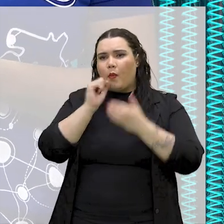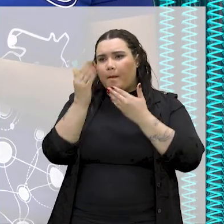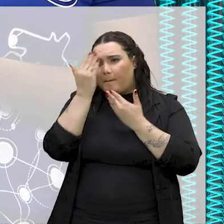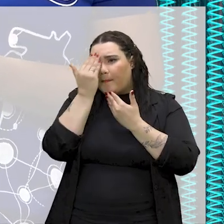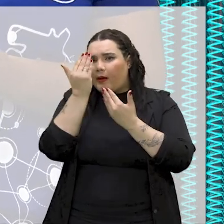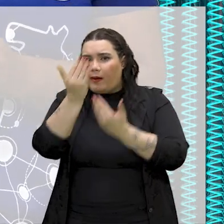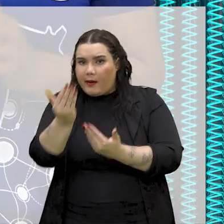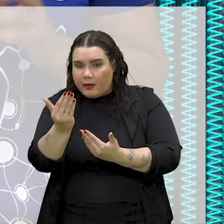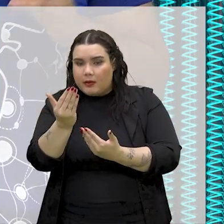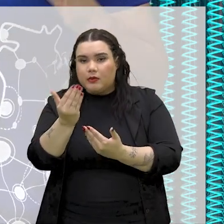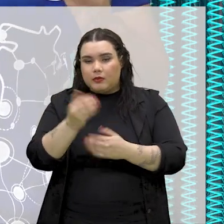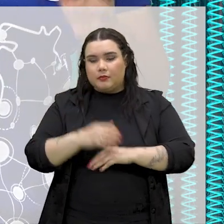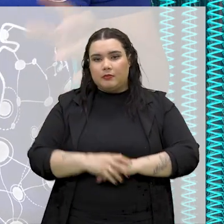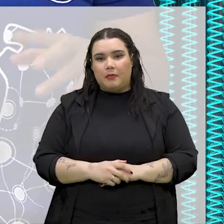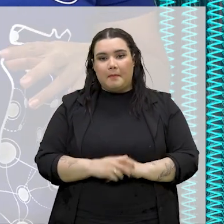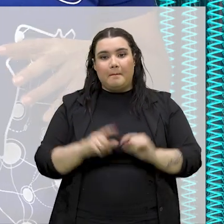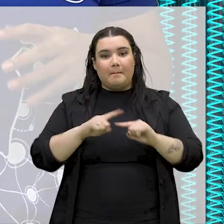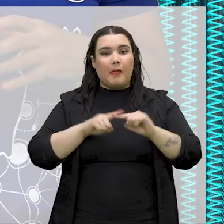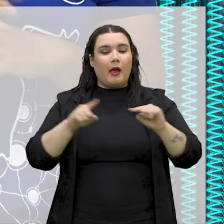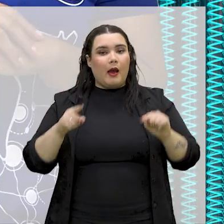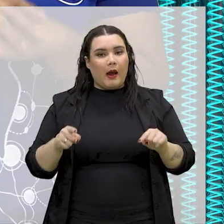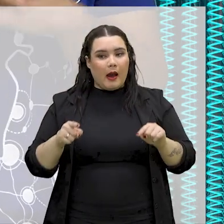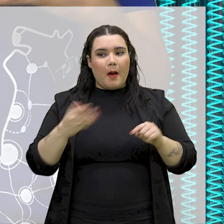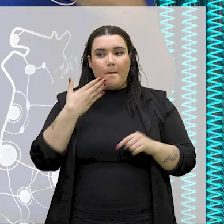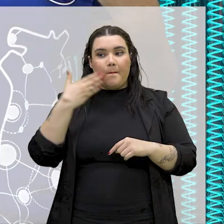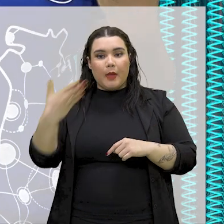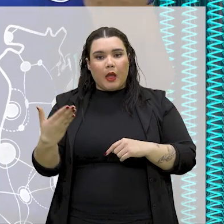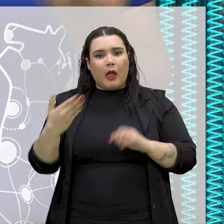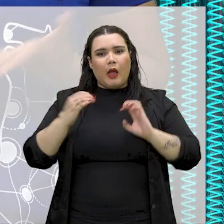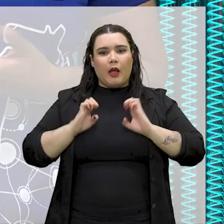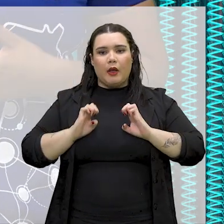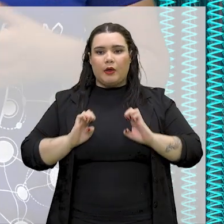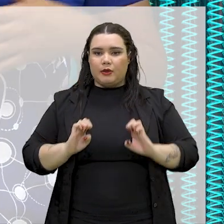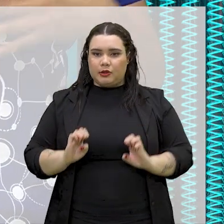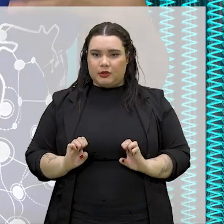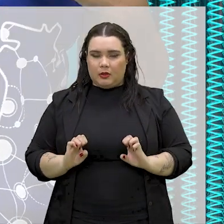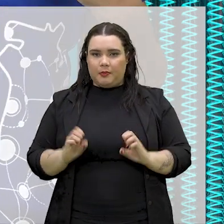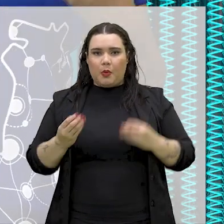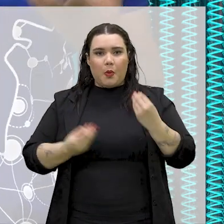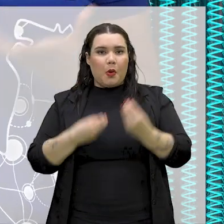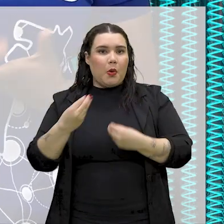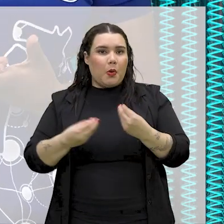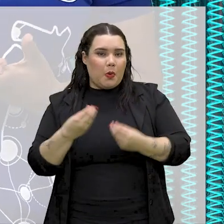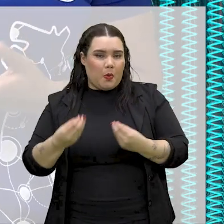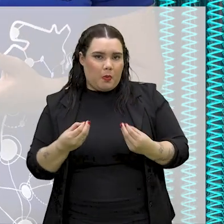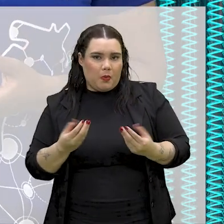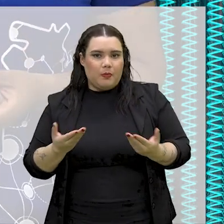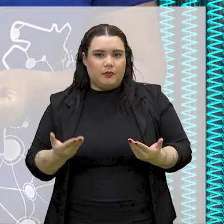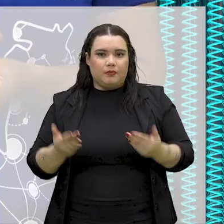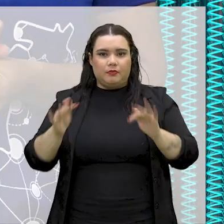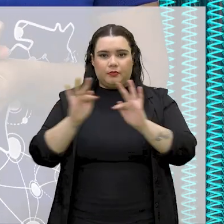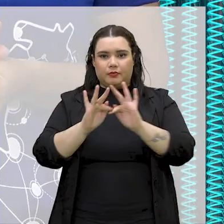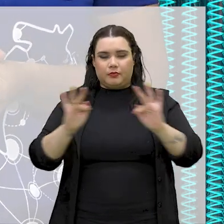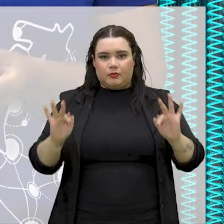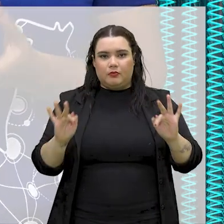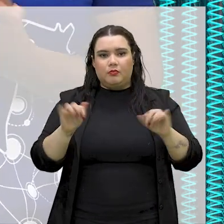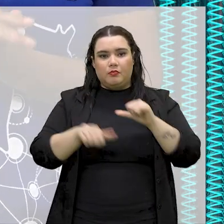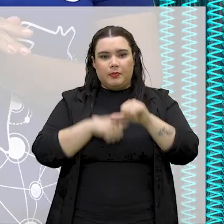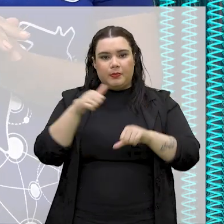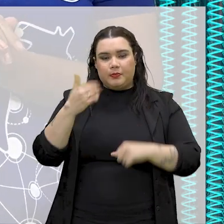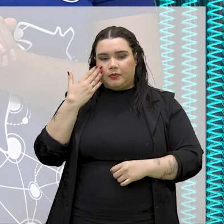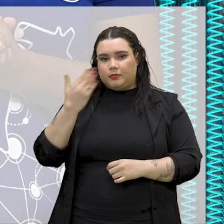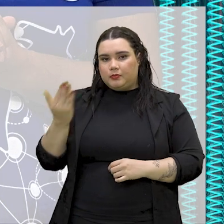pedido aqui, mas eu quero deixar esse pedido mais formal, mais educado. Eu vou fazer o quê? Eu